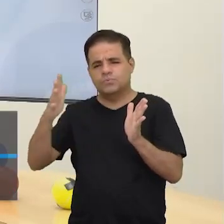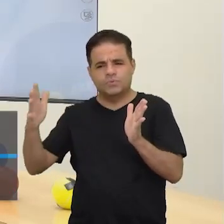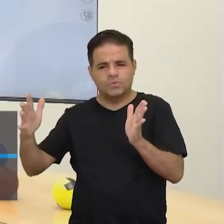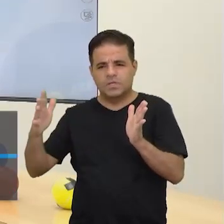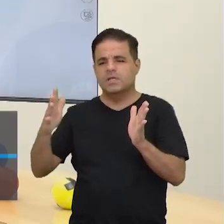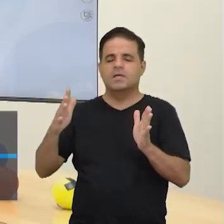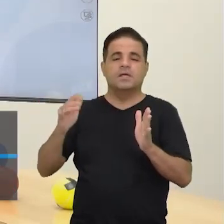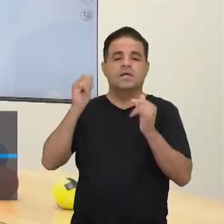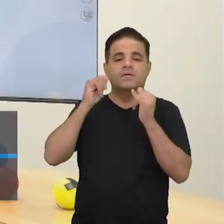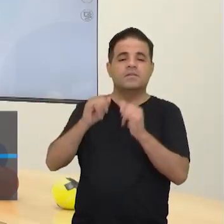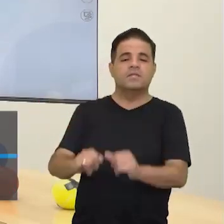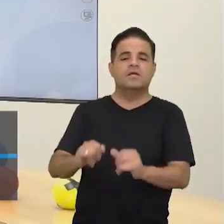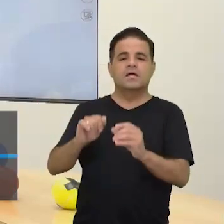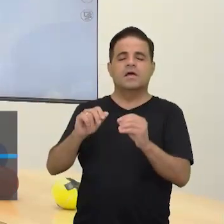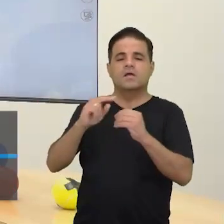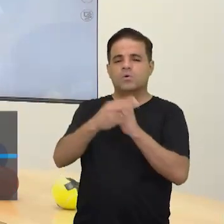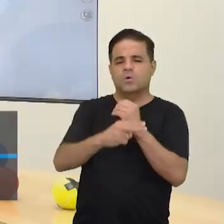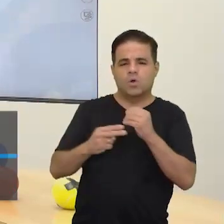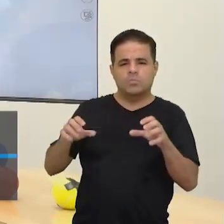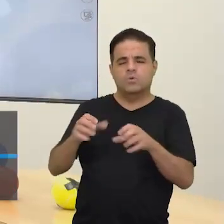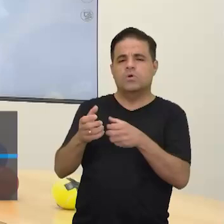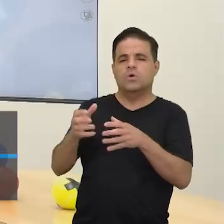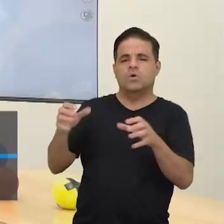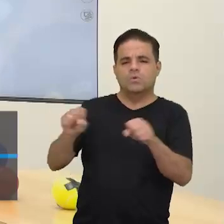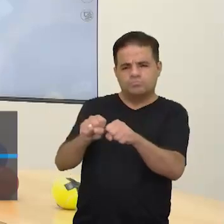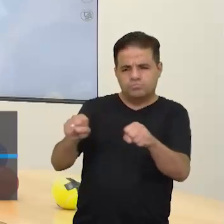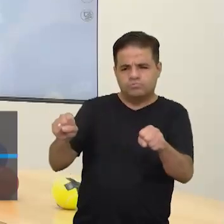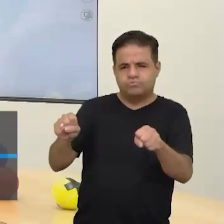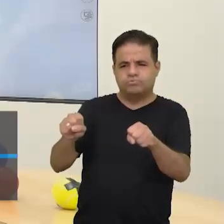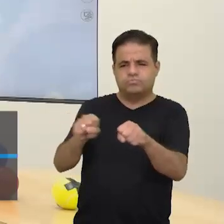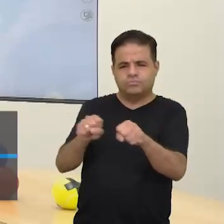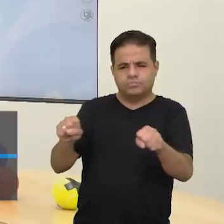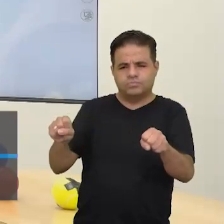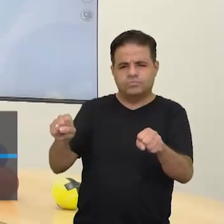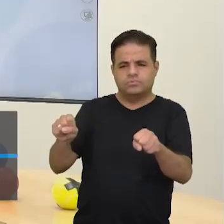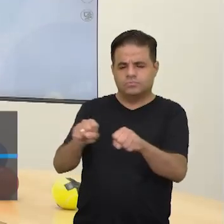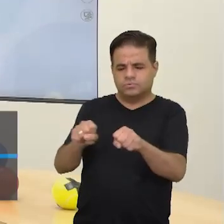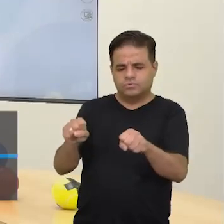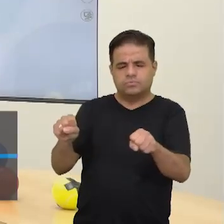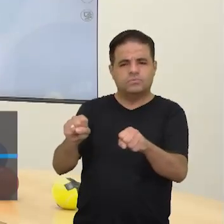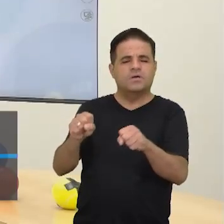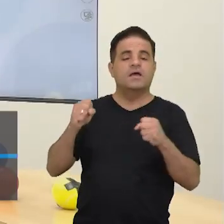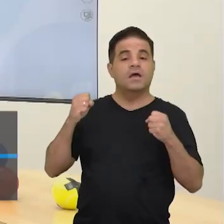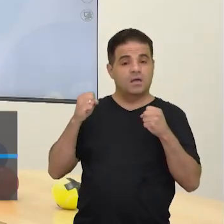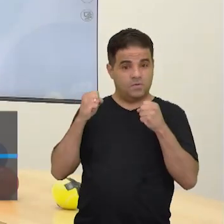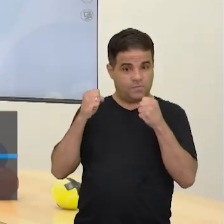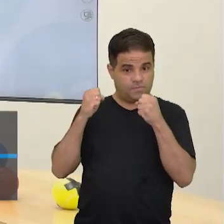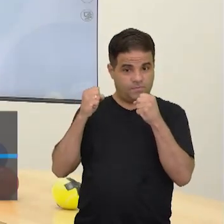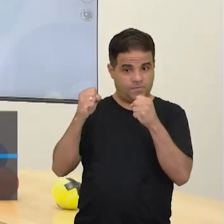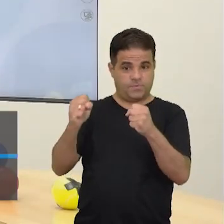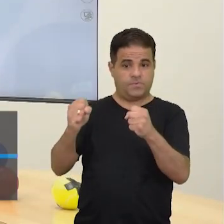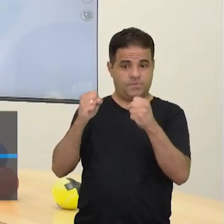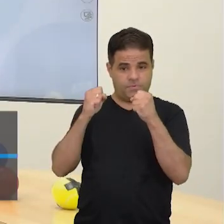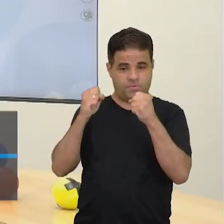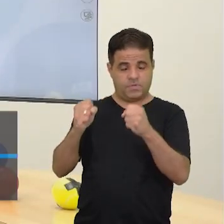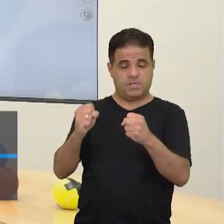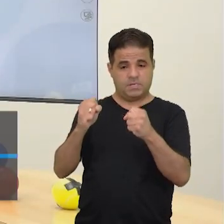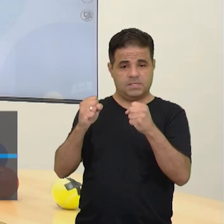prótons sejam, né, tenha repulsão, ele saia do núcleo ali, fazendo a explosão do núcleo. E essa força é a força